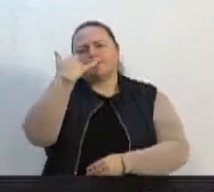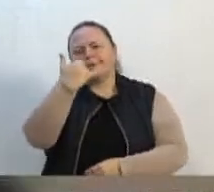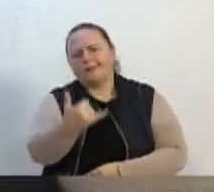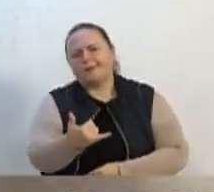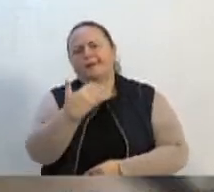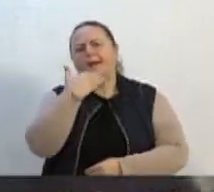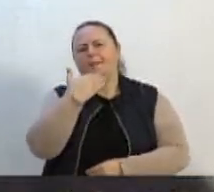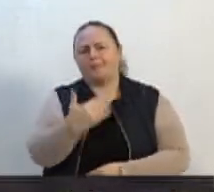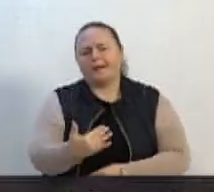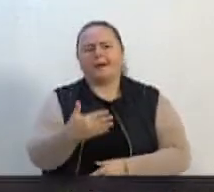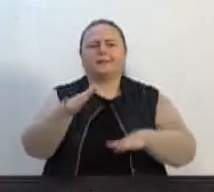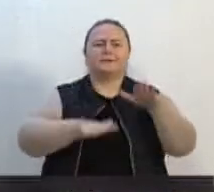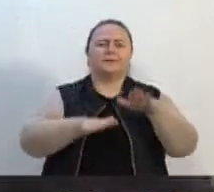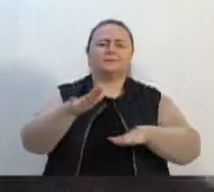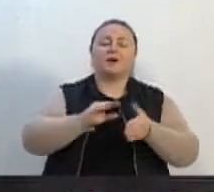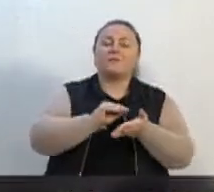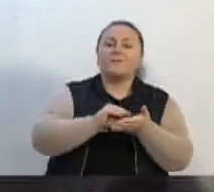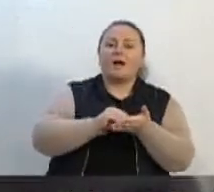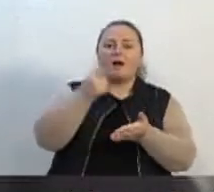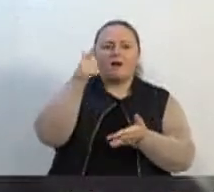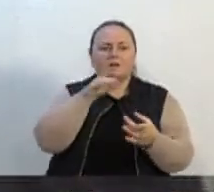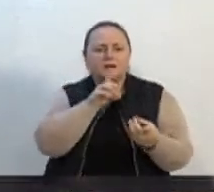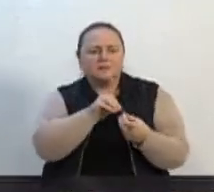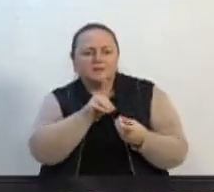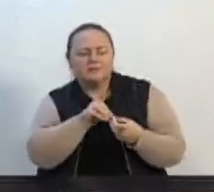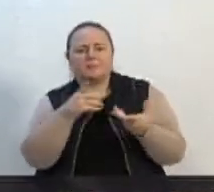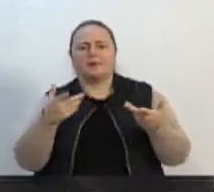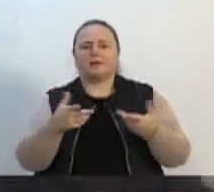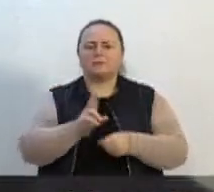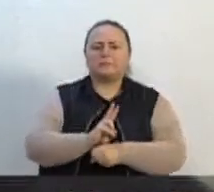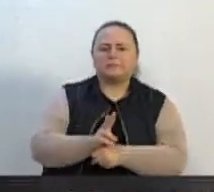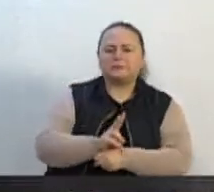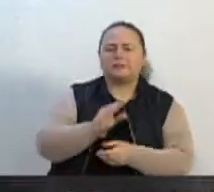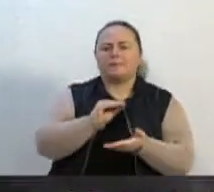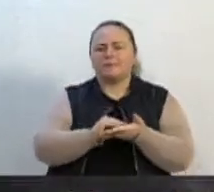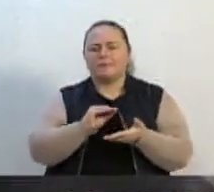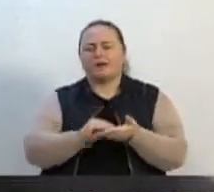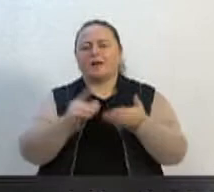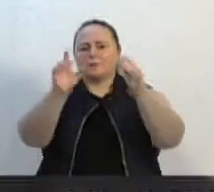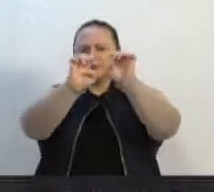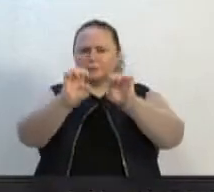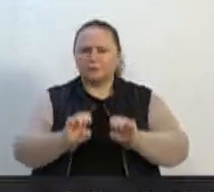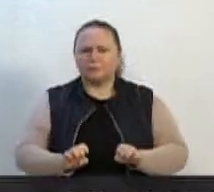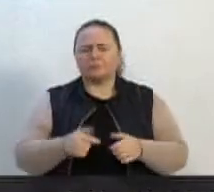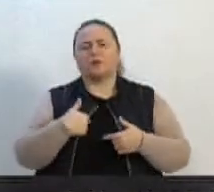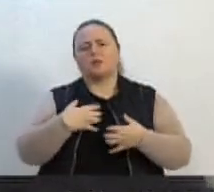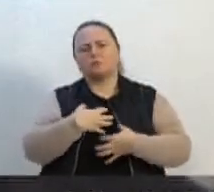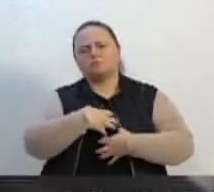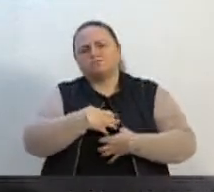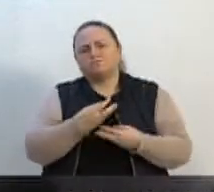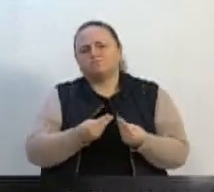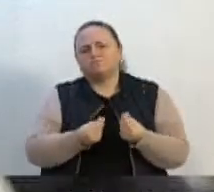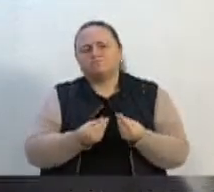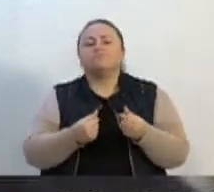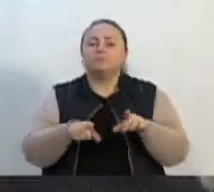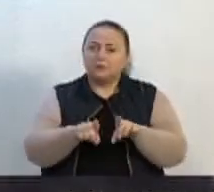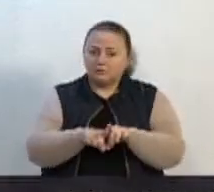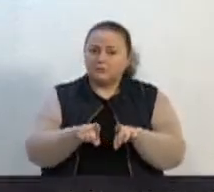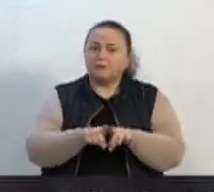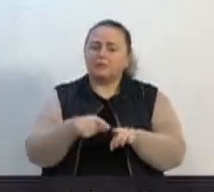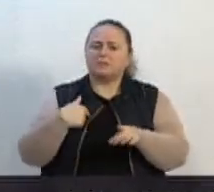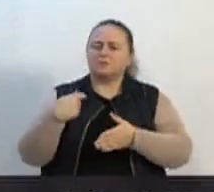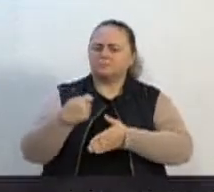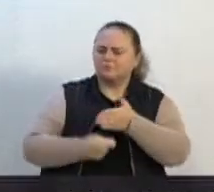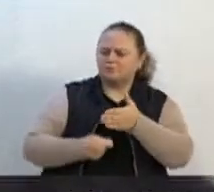ser atendida, que a fiscalização tem as suas dificuldades, que tem a questão de estrutura, me sensibilizo em relação a isso, luto